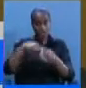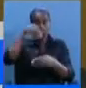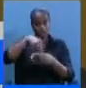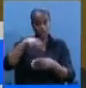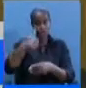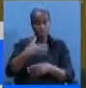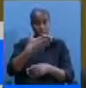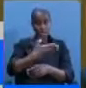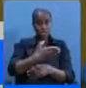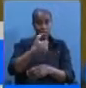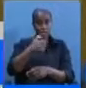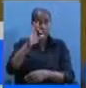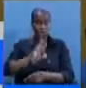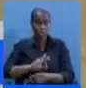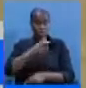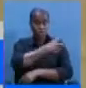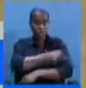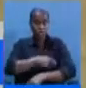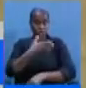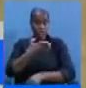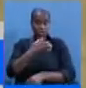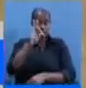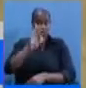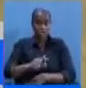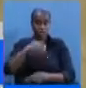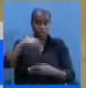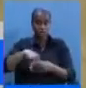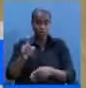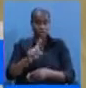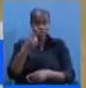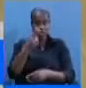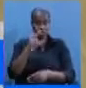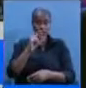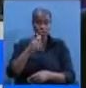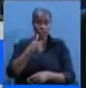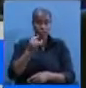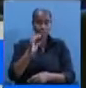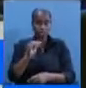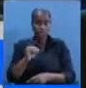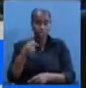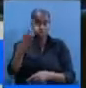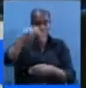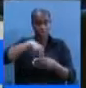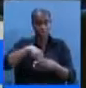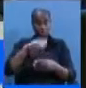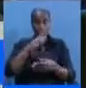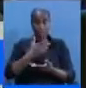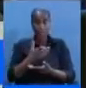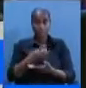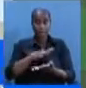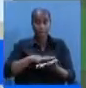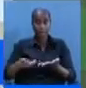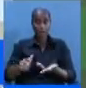75% dos deputados 17% de votos não duas abstenções e um voto em branco isso quer dizer